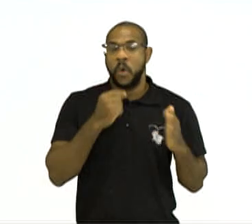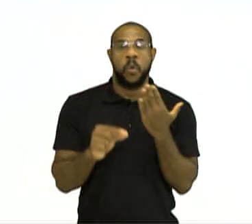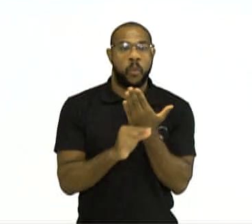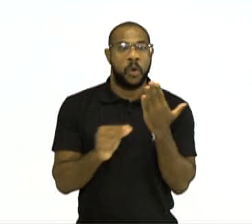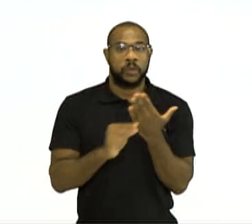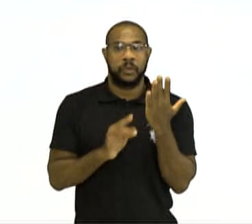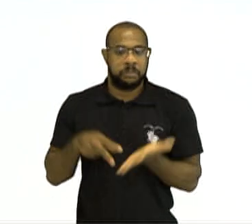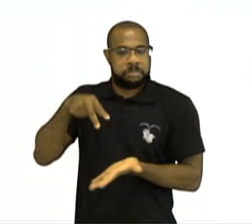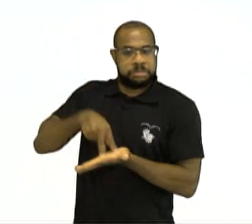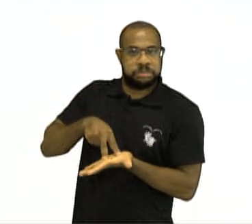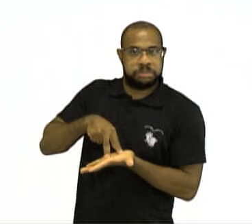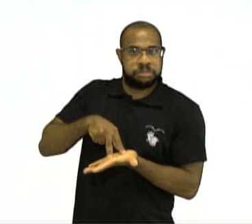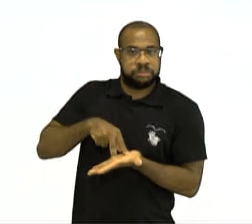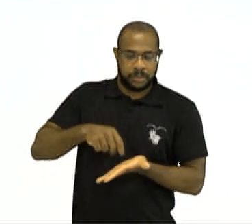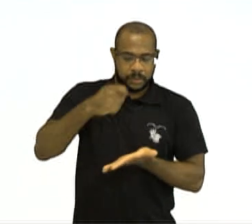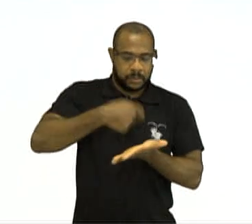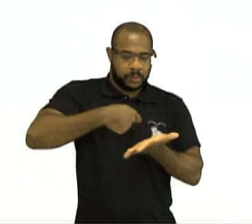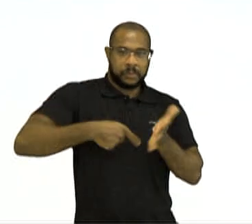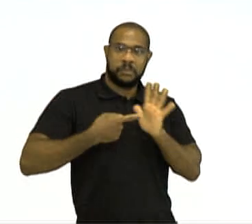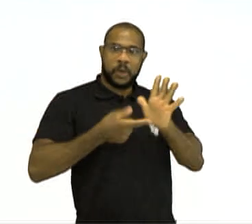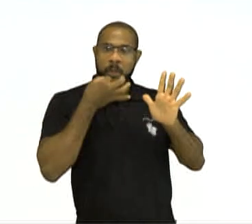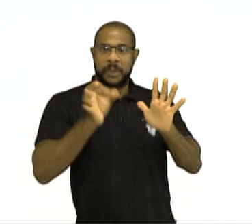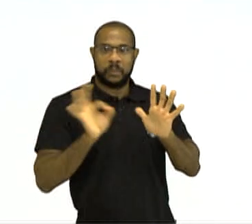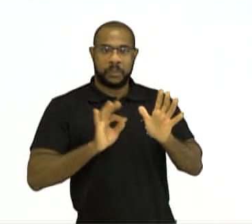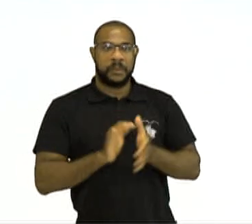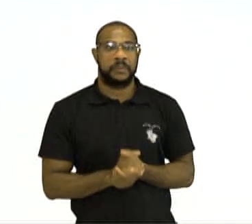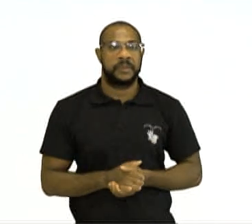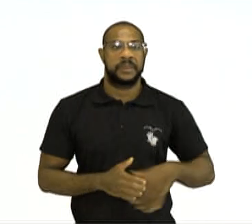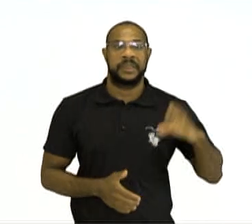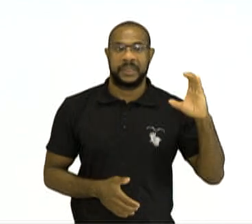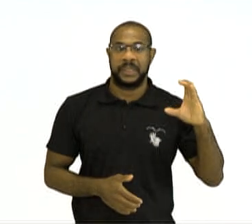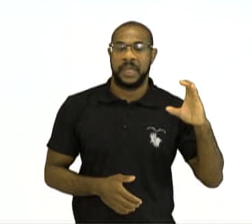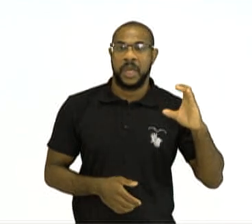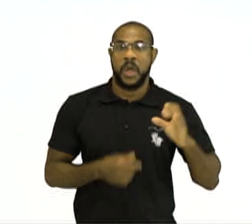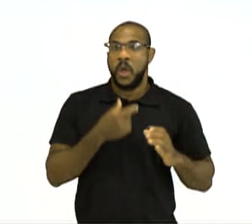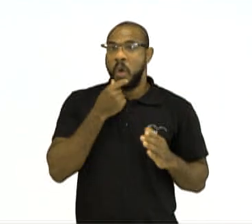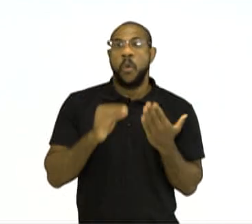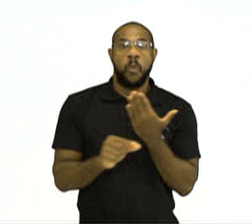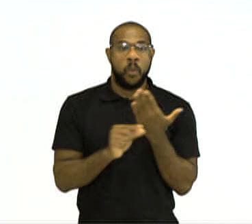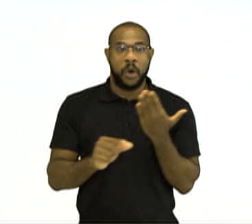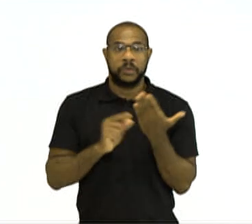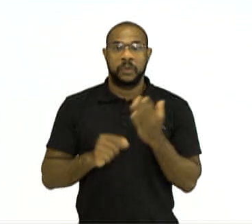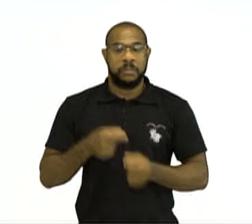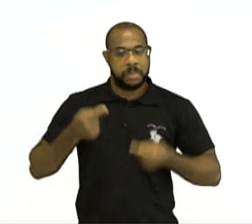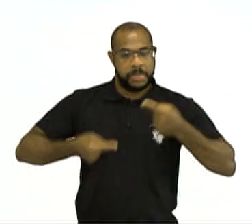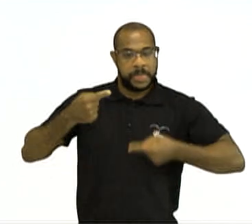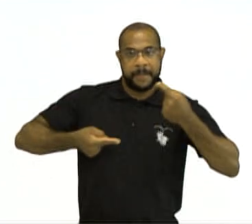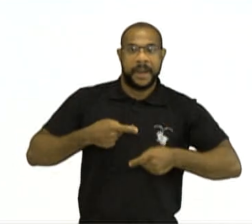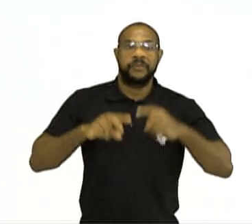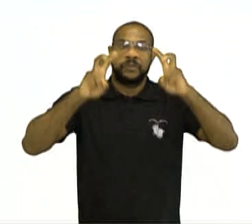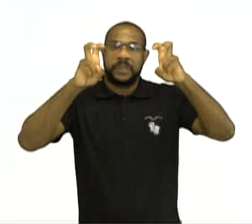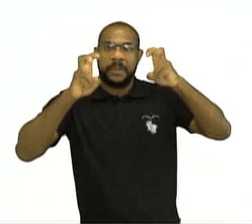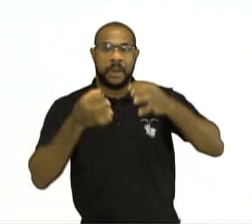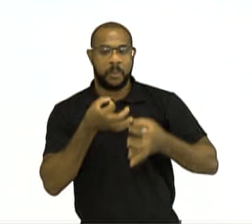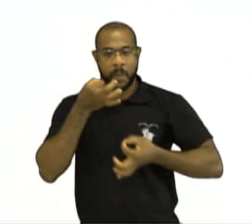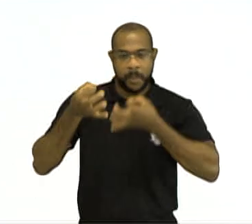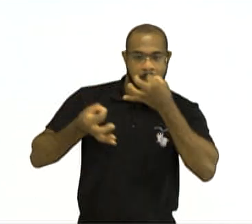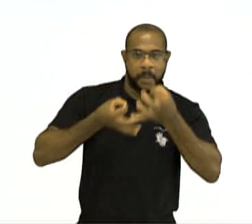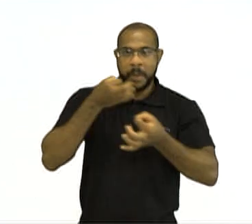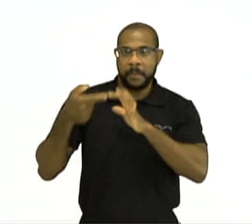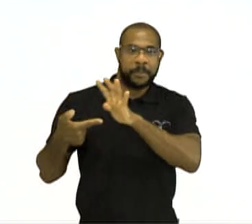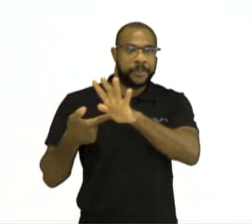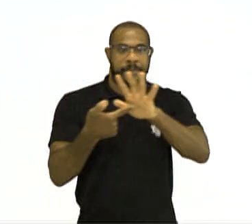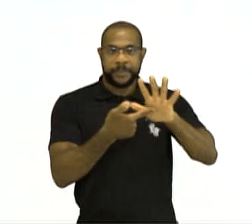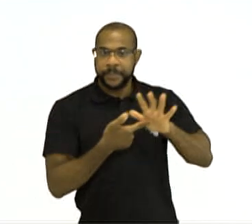se posiciona no texto. Alternativa C, o autor debate sobre o tema, argumentando de modo